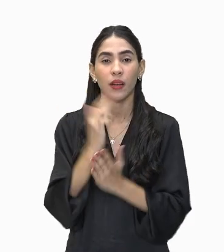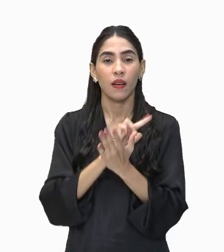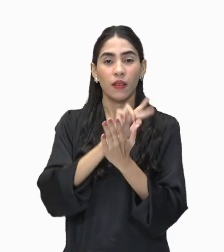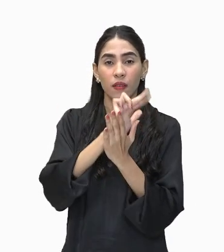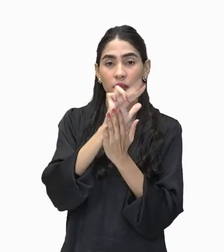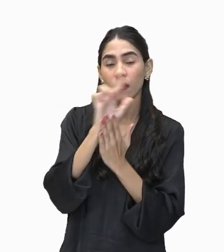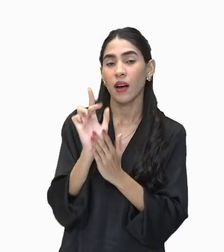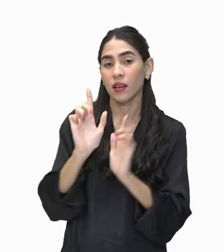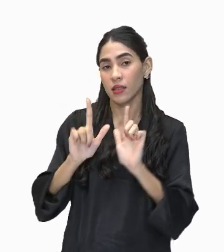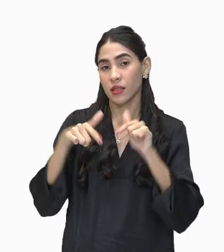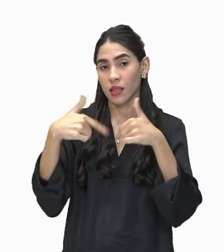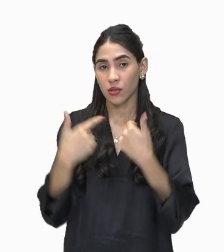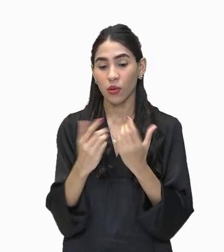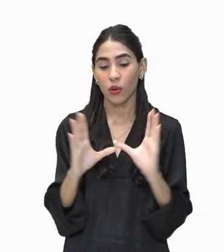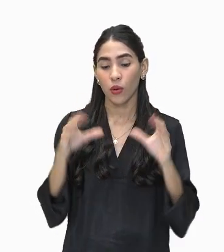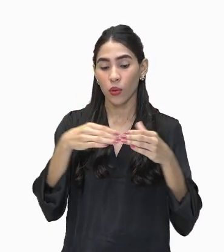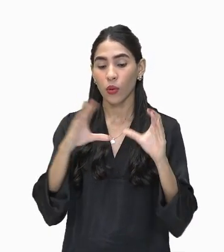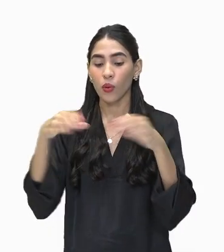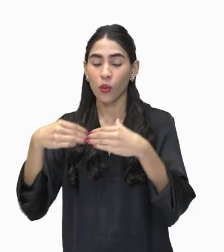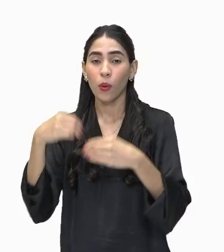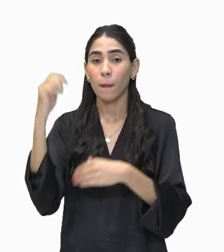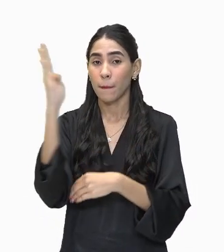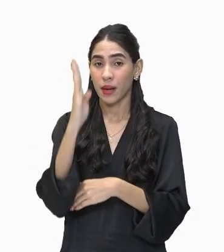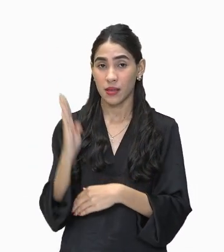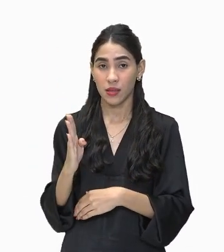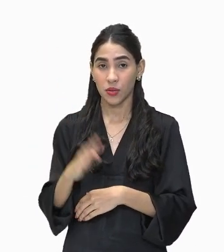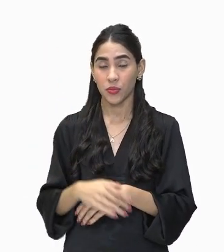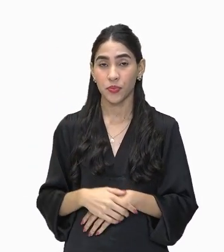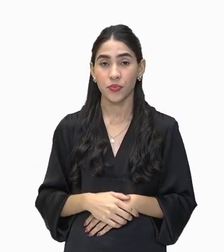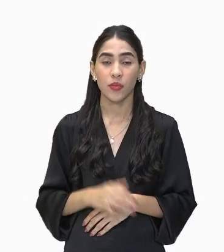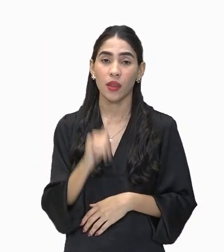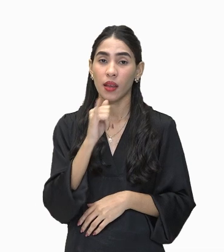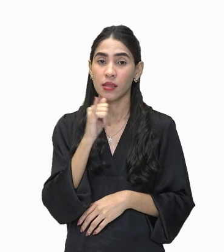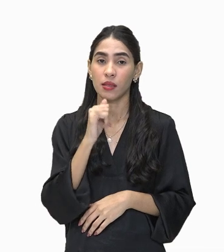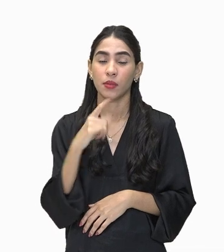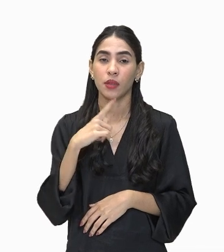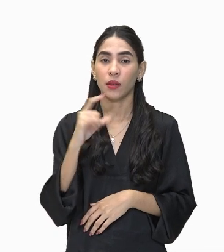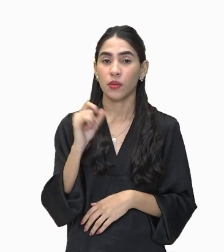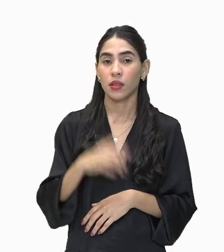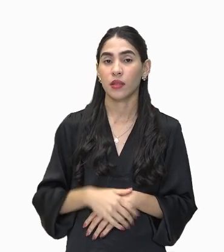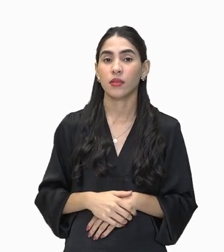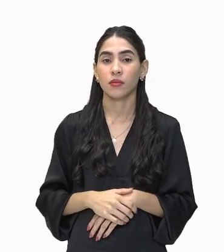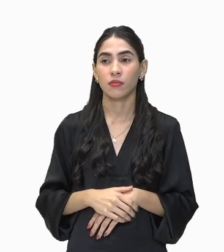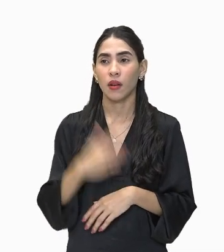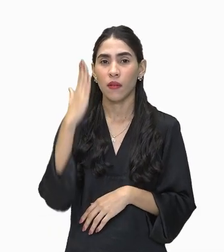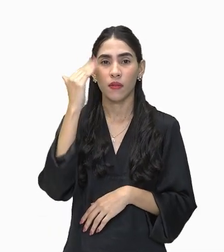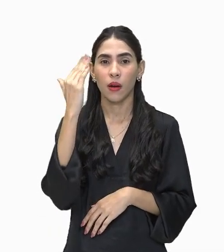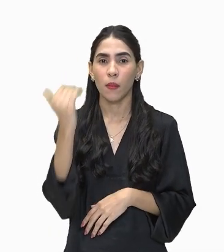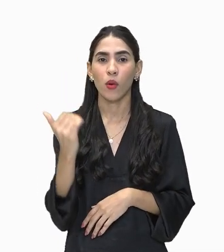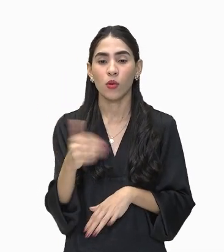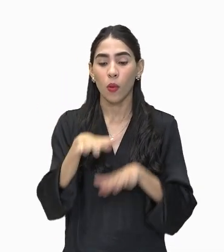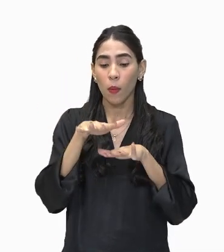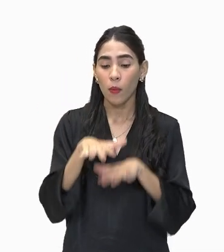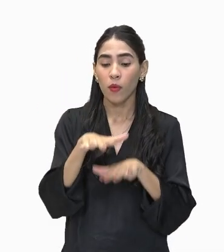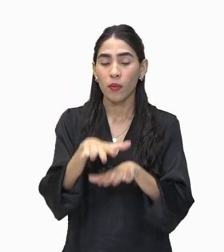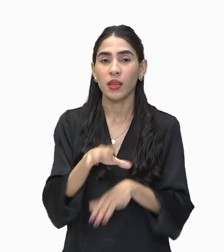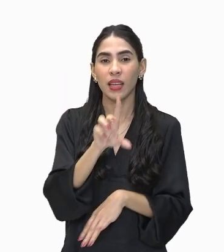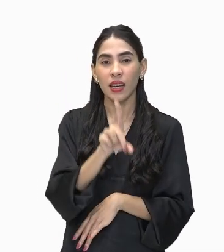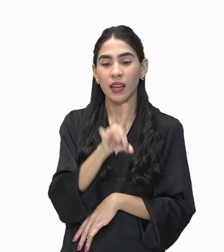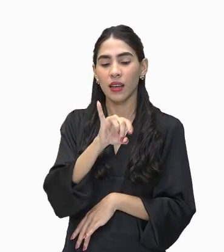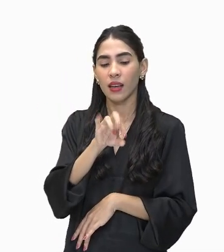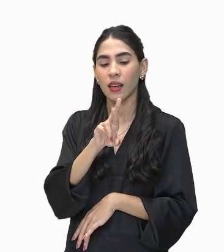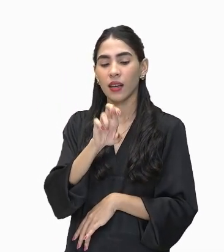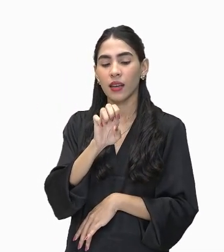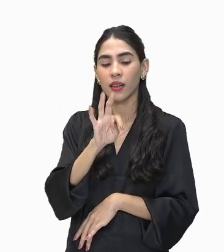milhares de ações coletivas pelo Brasil afora, né? Por exemplo, nós temos aí um exemplo clássico, que é o movimento das Diretas Já, né,